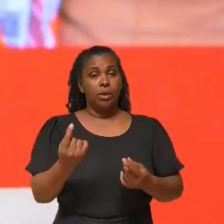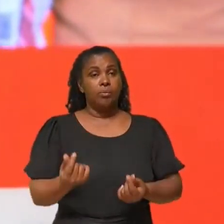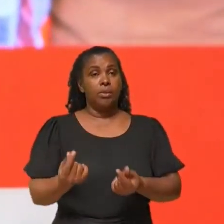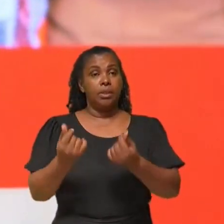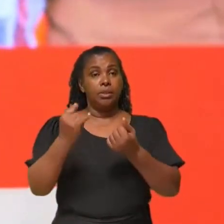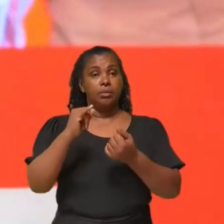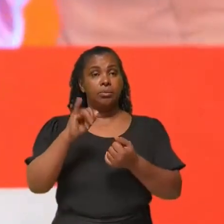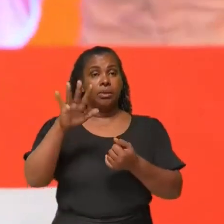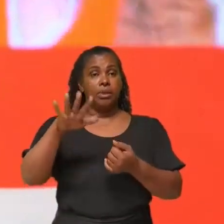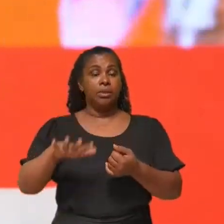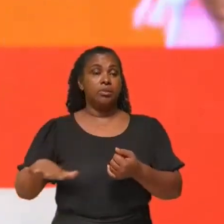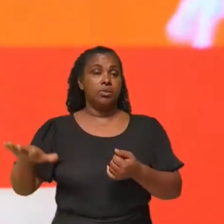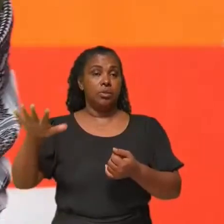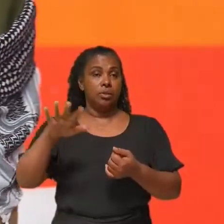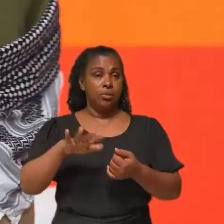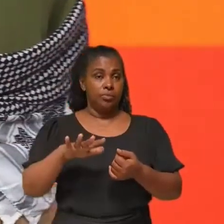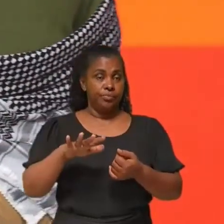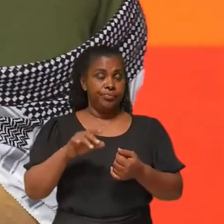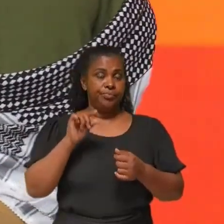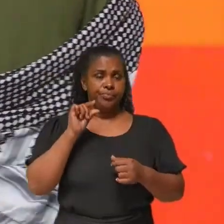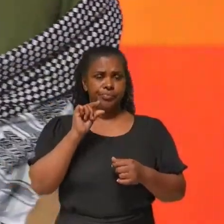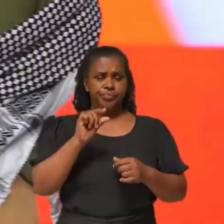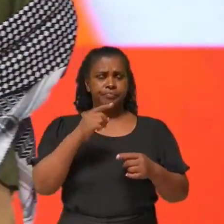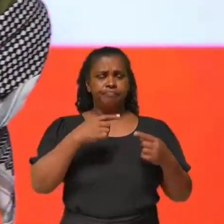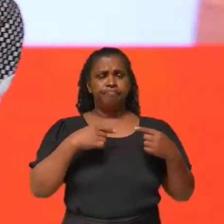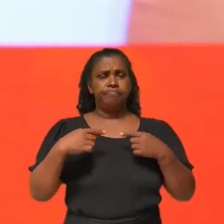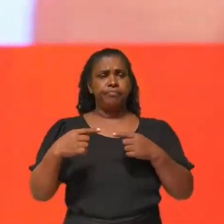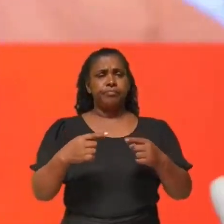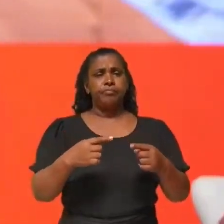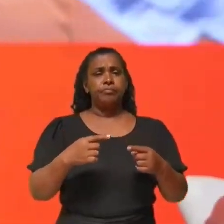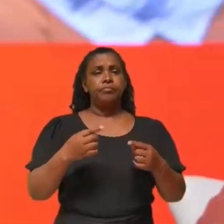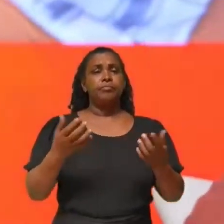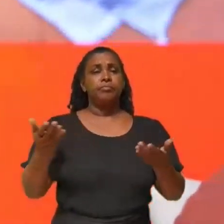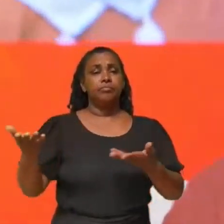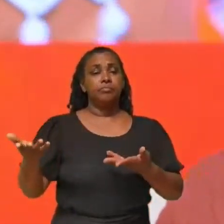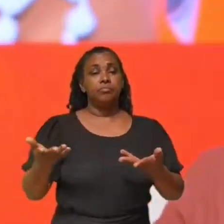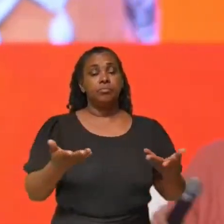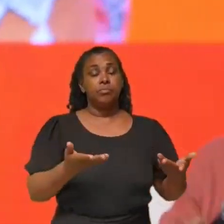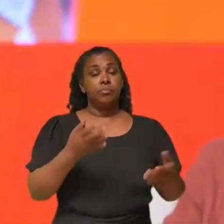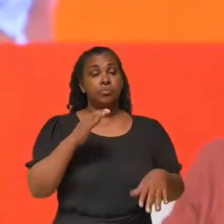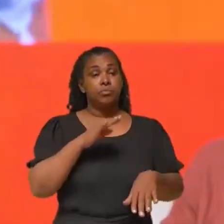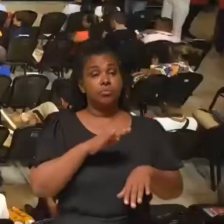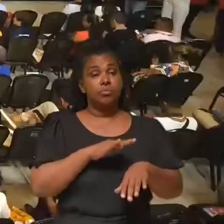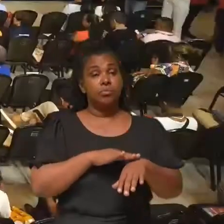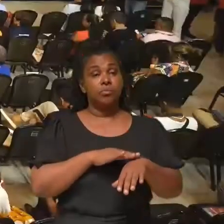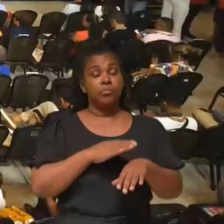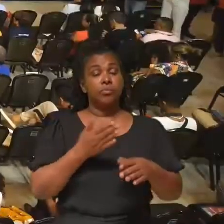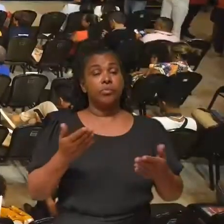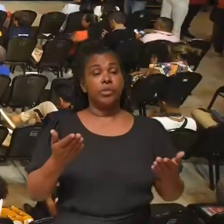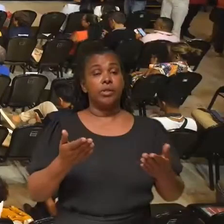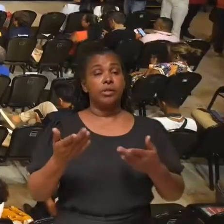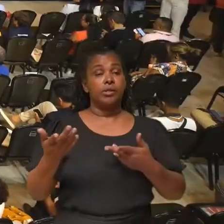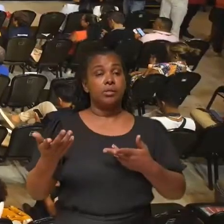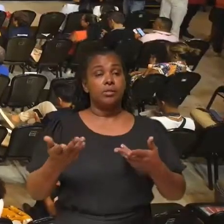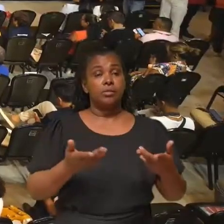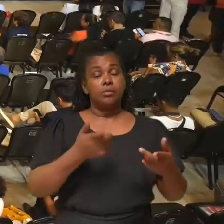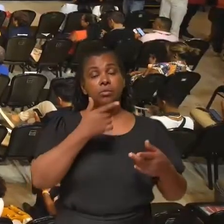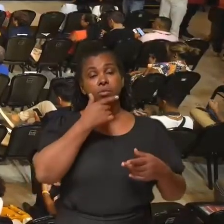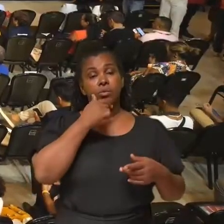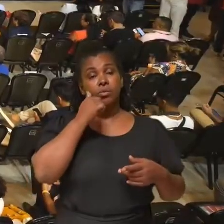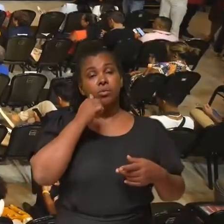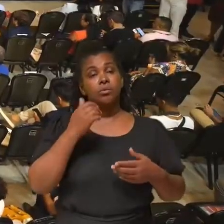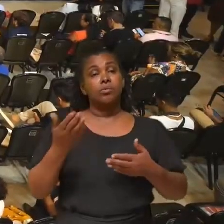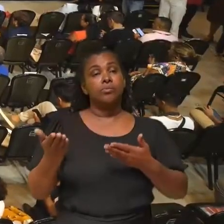nosso debate. Quero passar de imediato para os nossos convidados e convidadas, falar da alegria